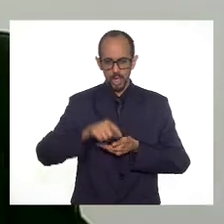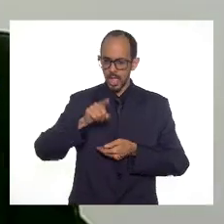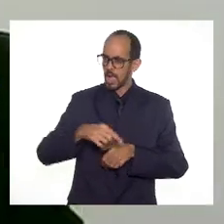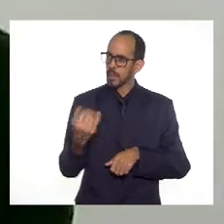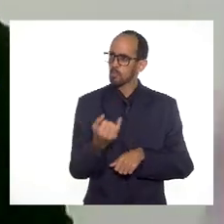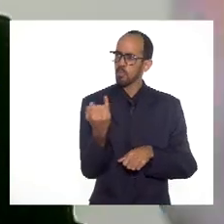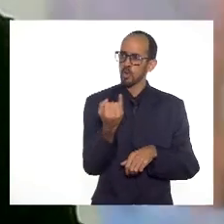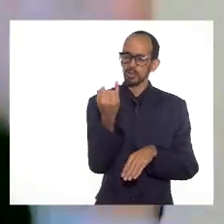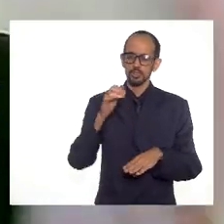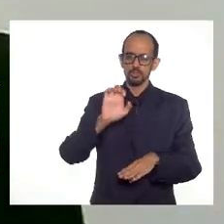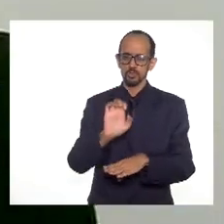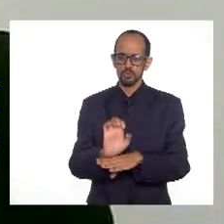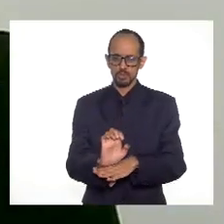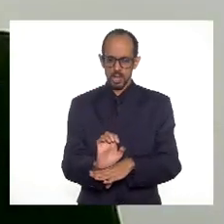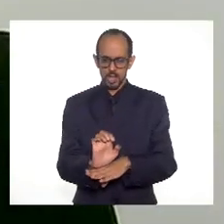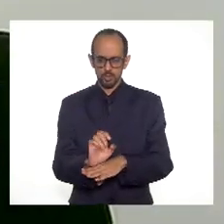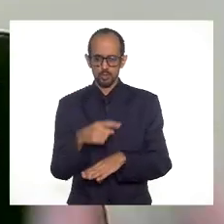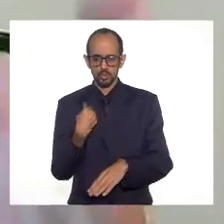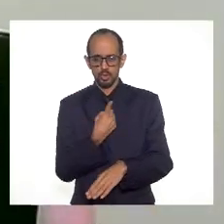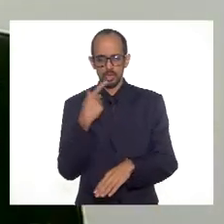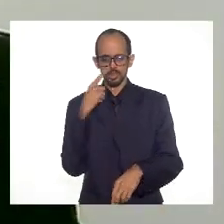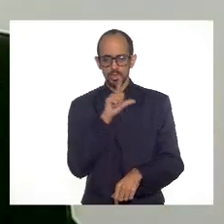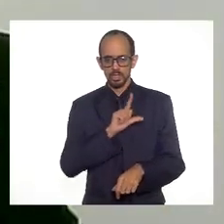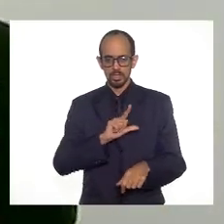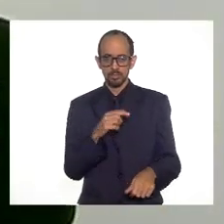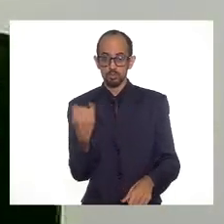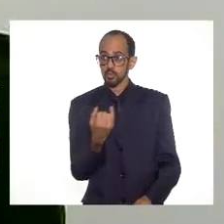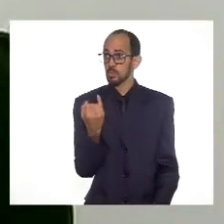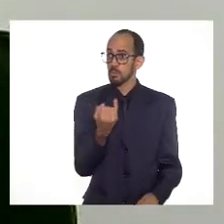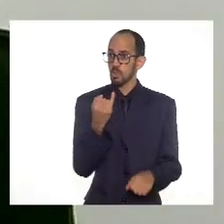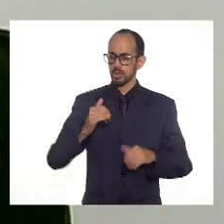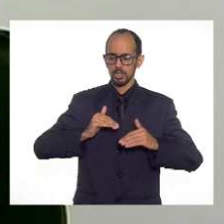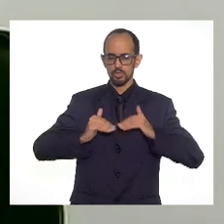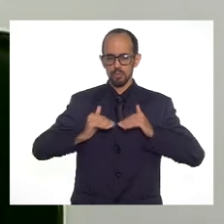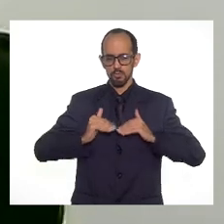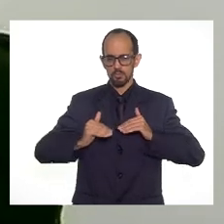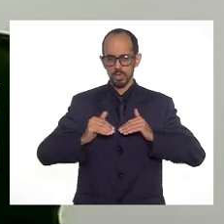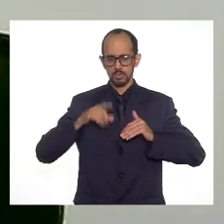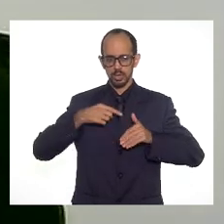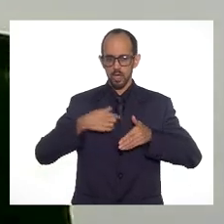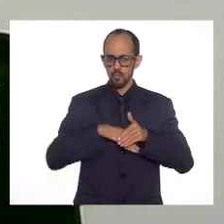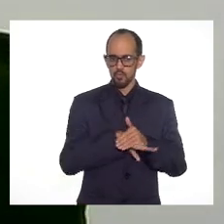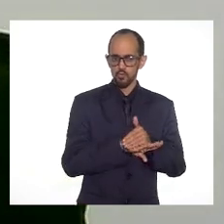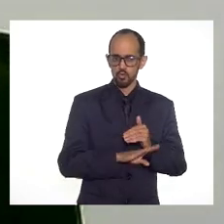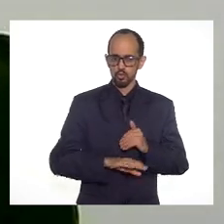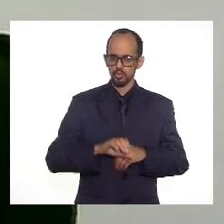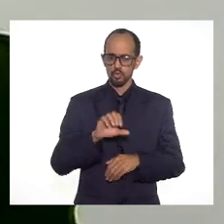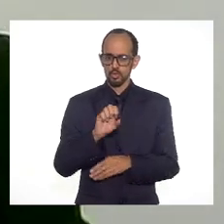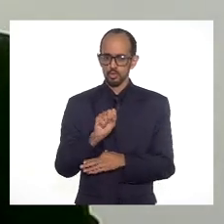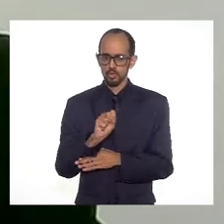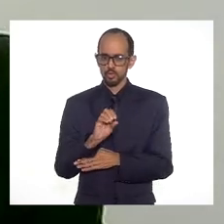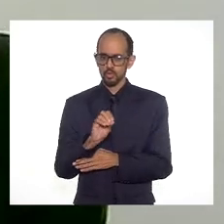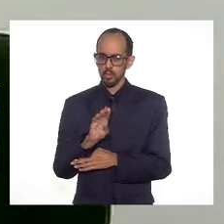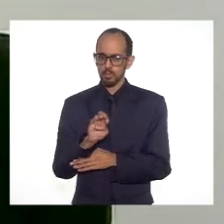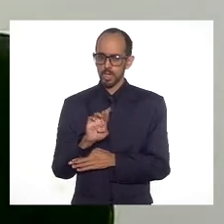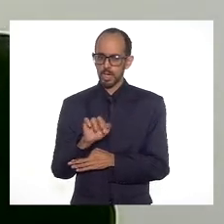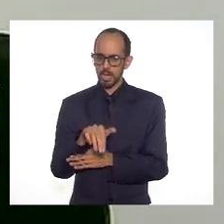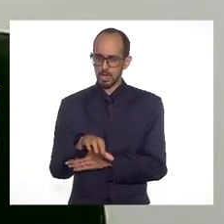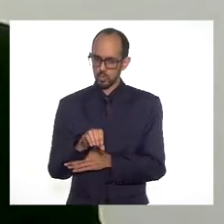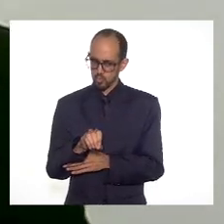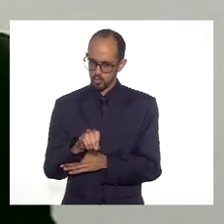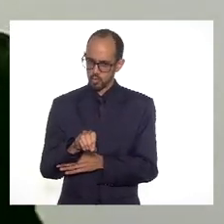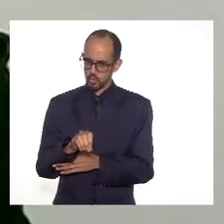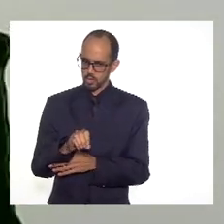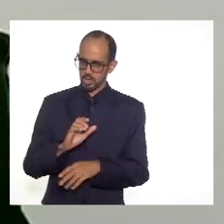para o Estado. Ganhamos um importante movimento, que é o Fundo Soberano, na condição de Vossa Excelência, e